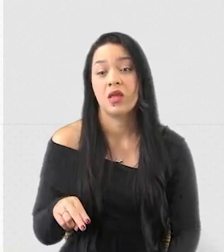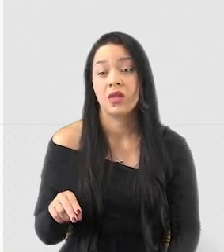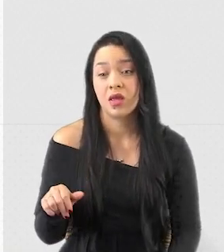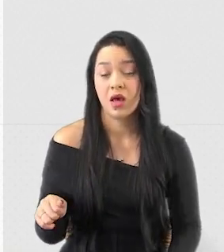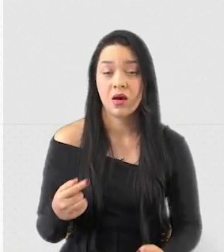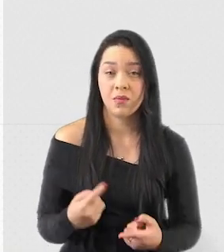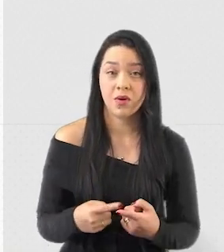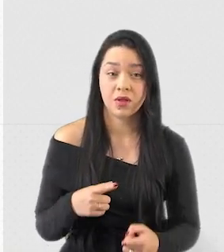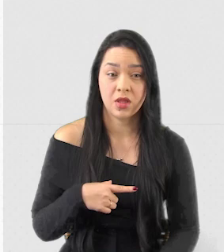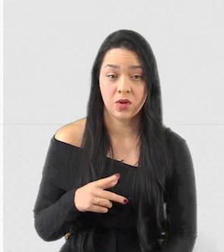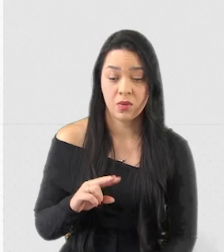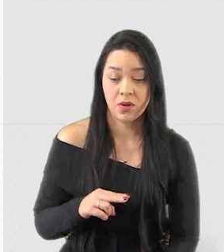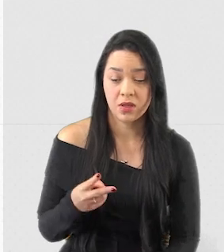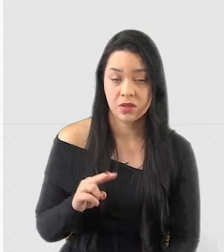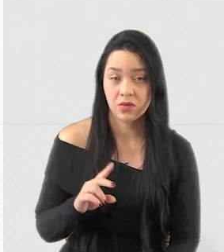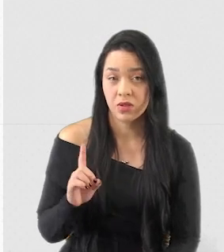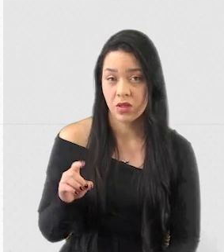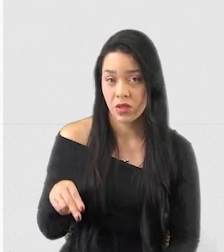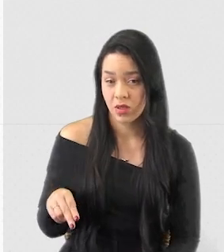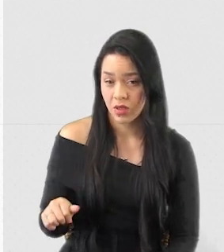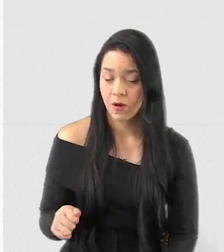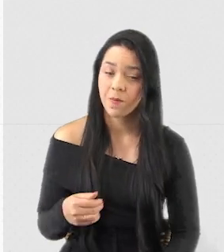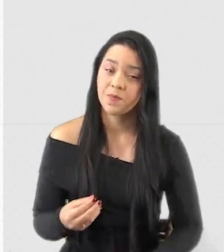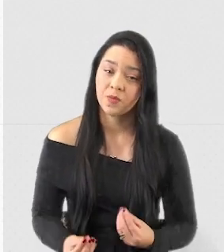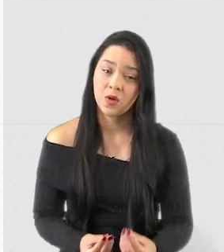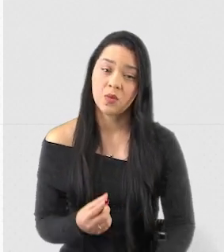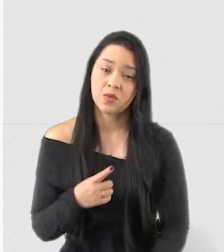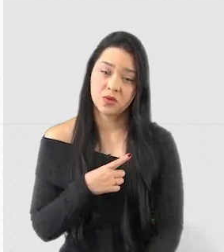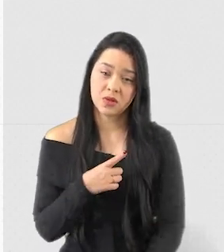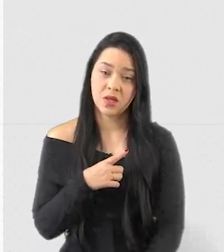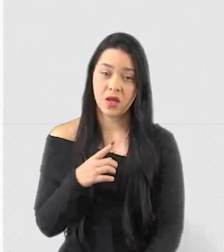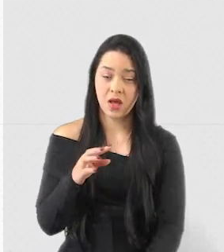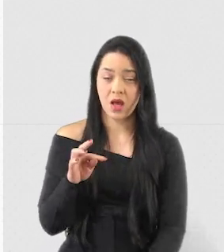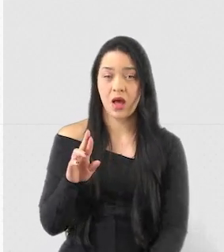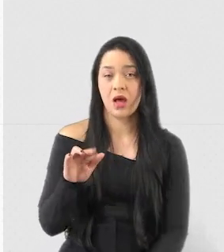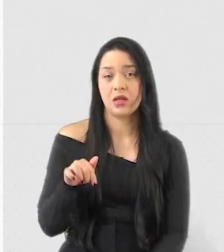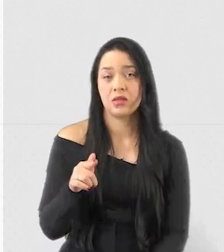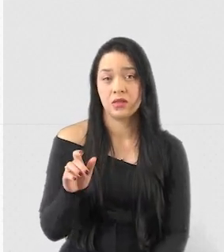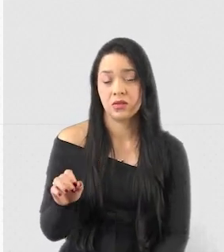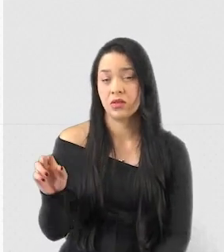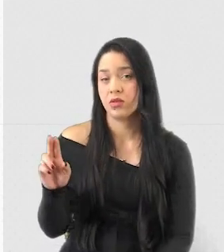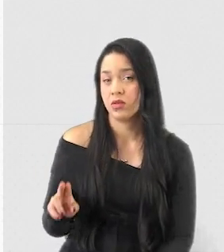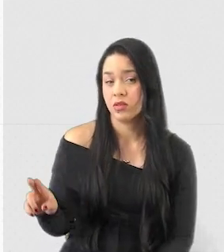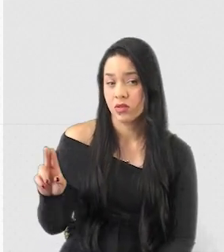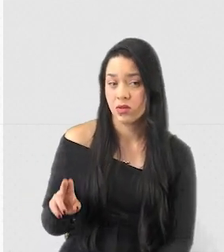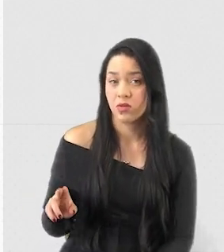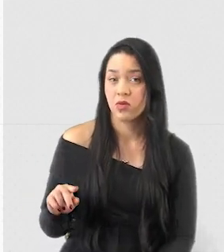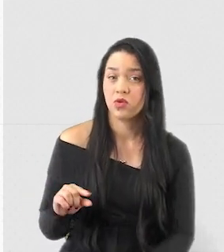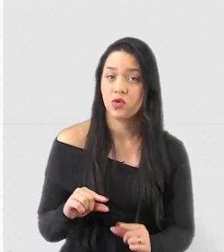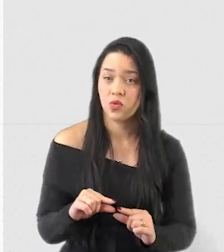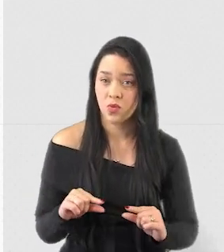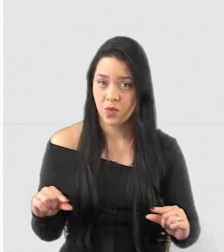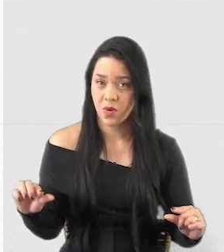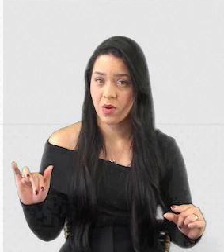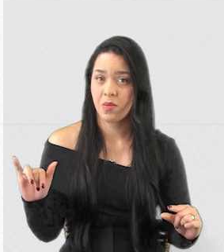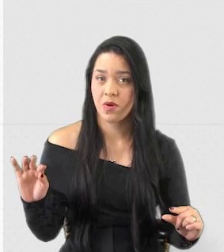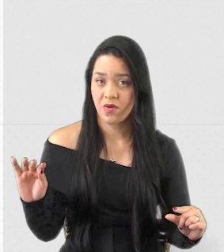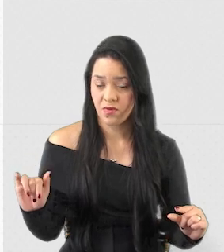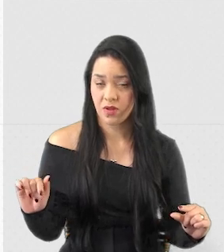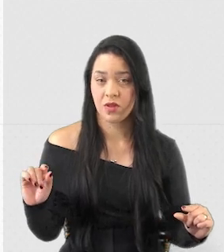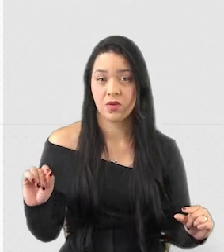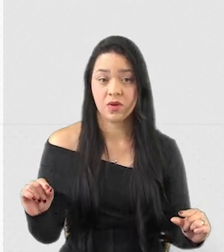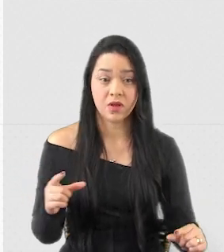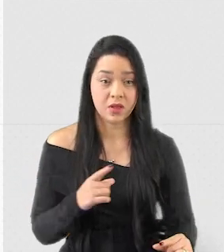tinha duplicação do DNA. Como aqui eu tenho a transcrição, que é a utilização de uma fita molde de DNA para